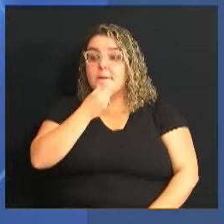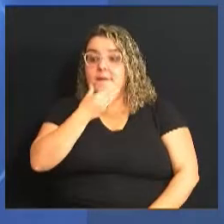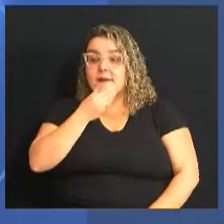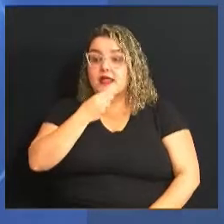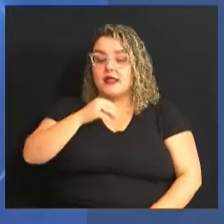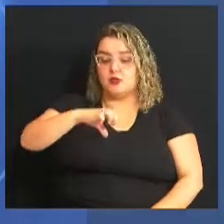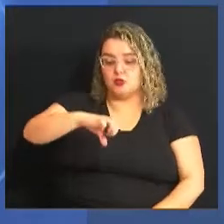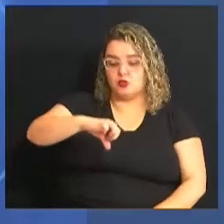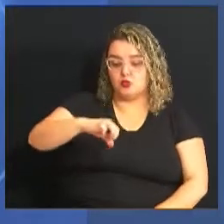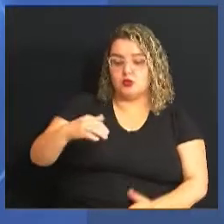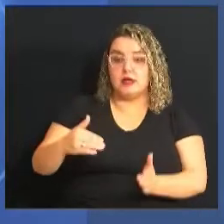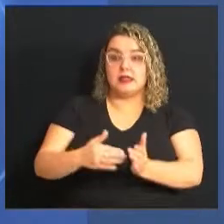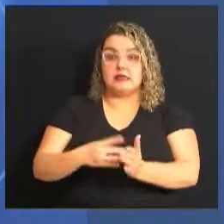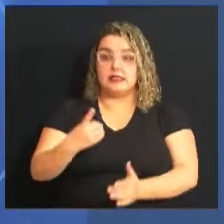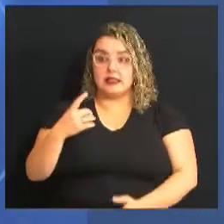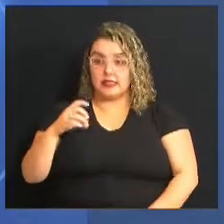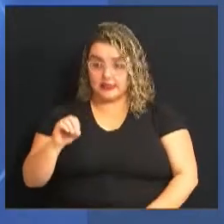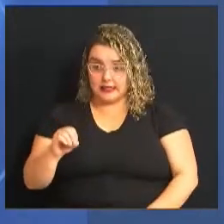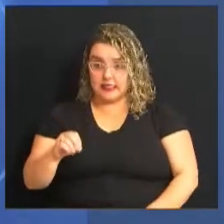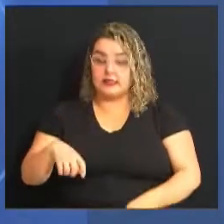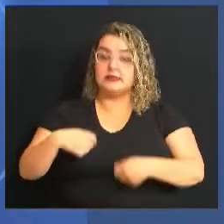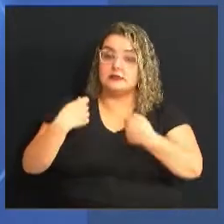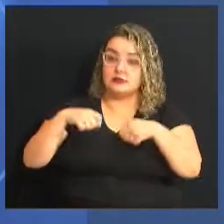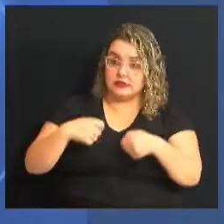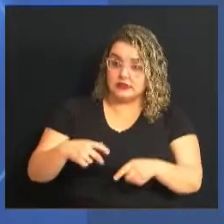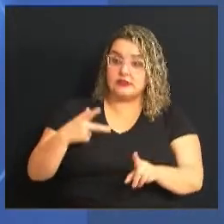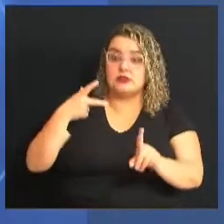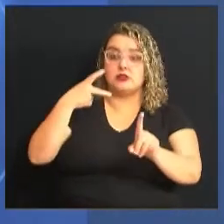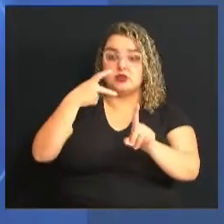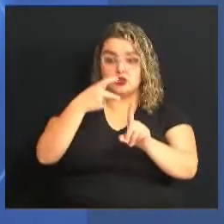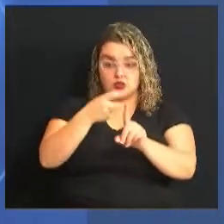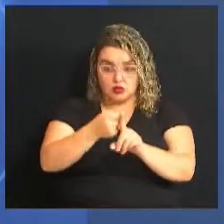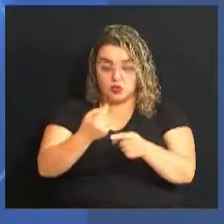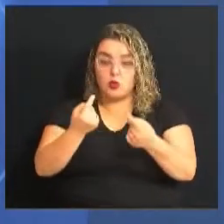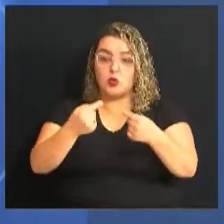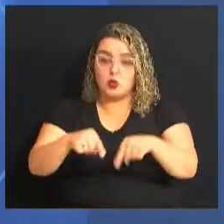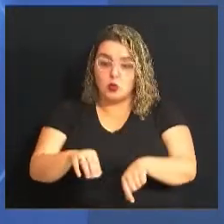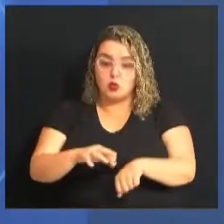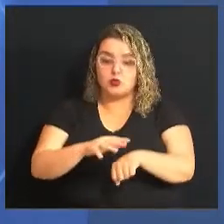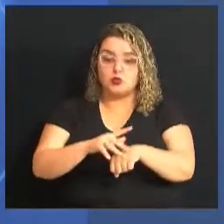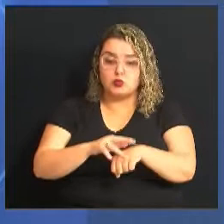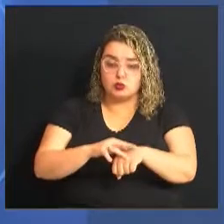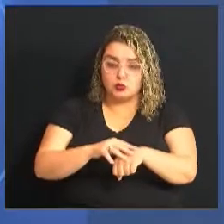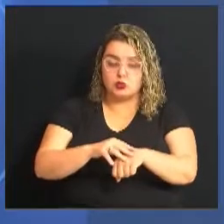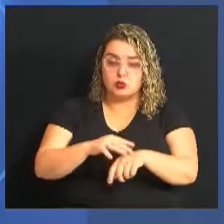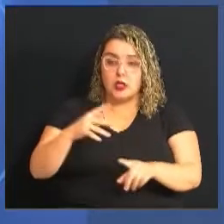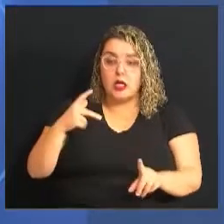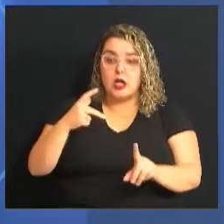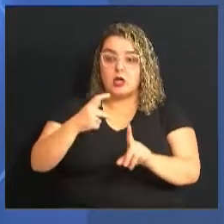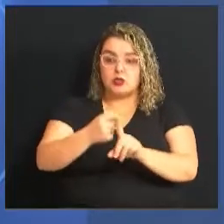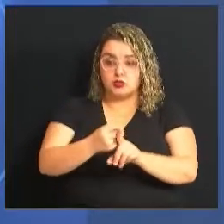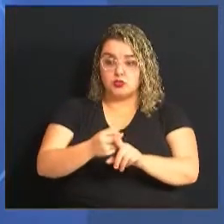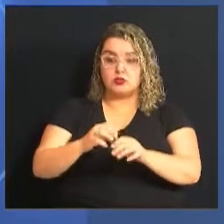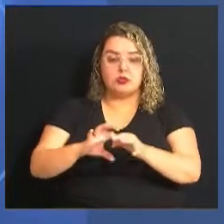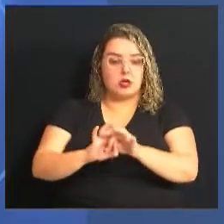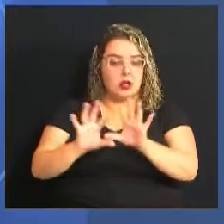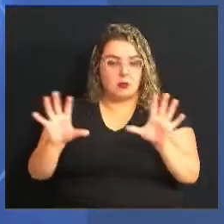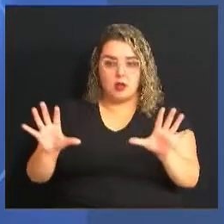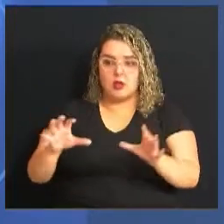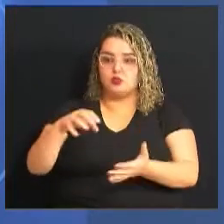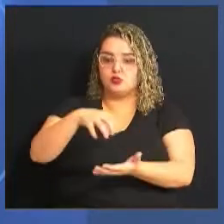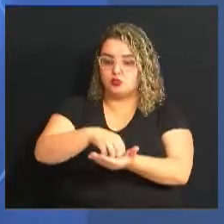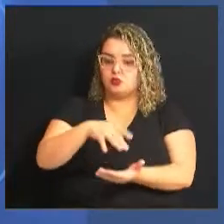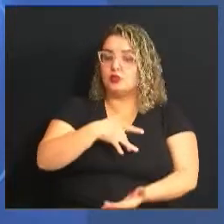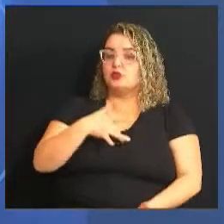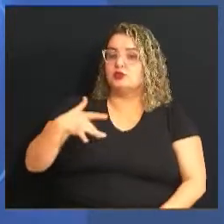9 e 10 anos devem ser vacinados contra a doença. As doses já estão disponíveis nos centros de saúde